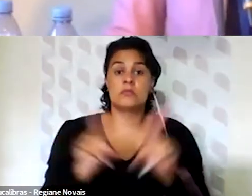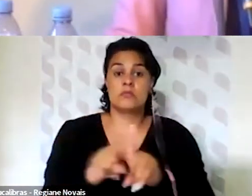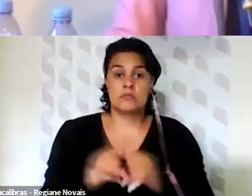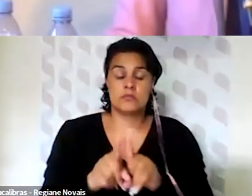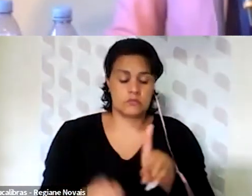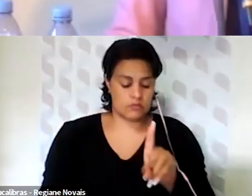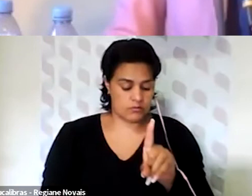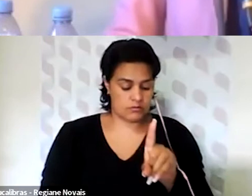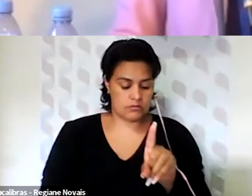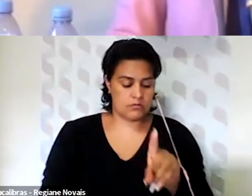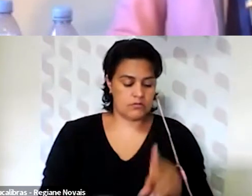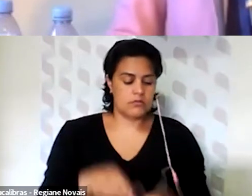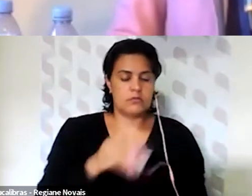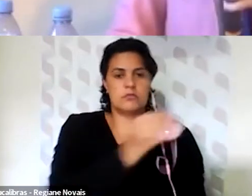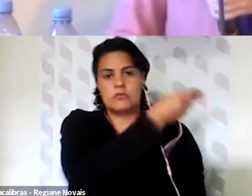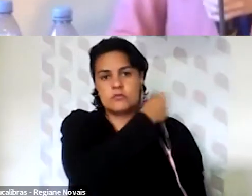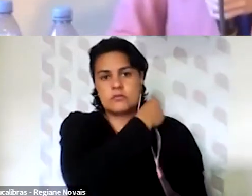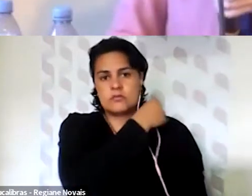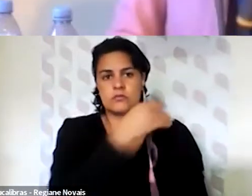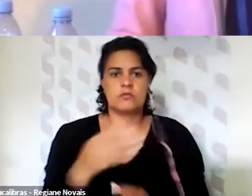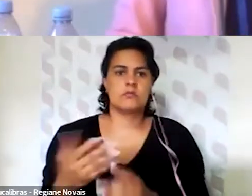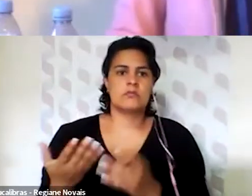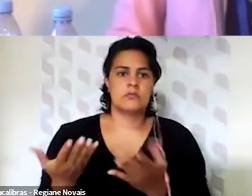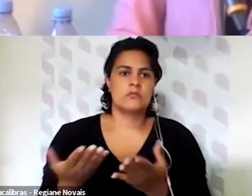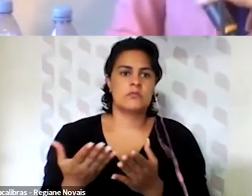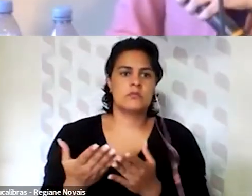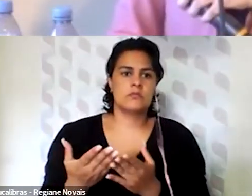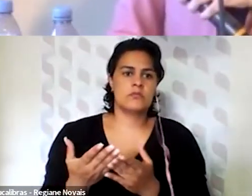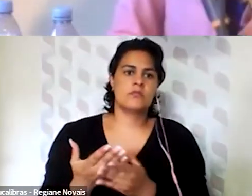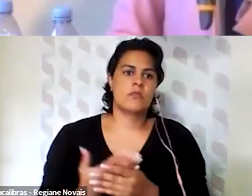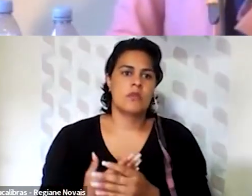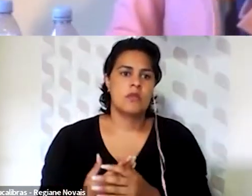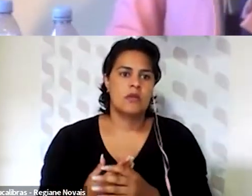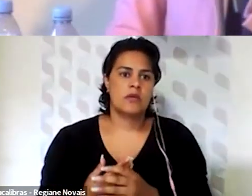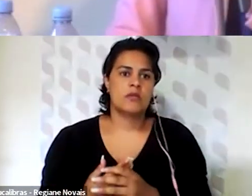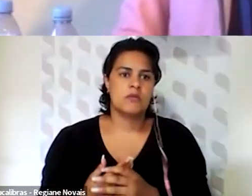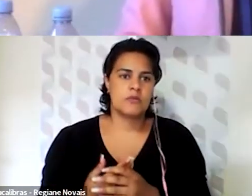sendo feitas de sanctions.